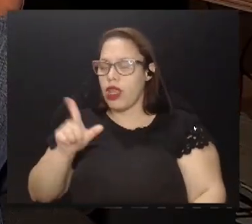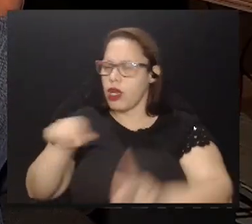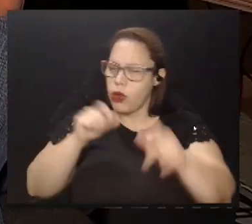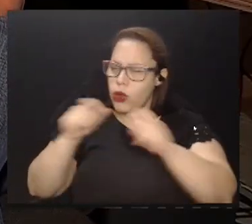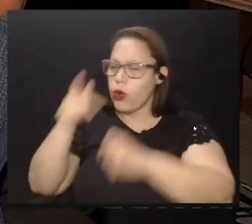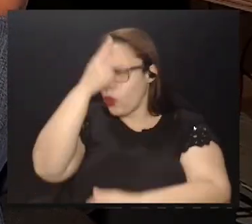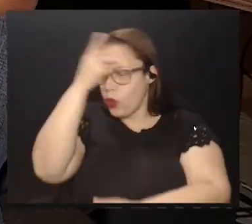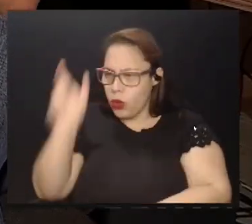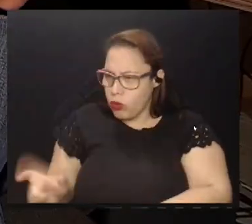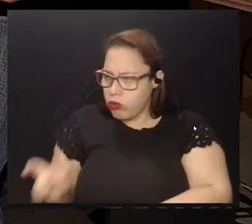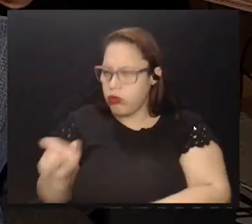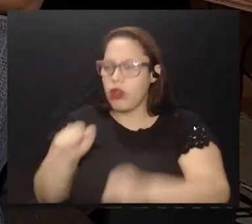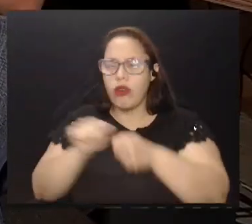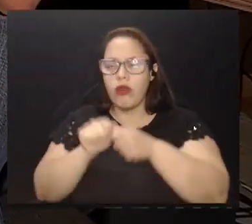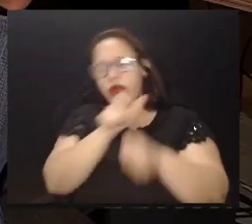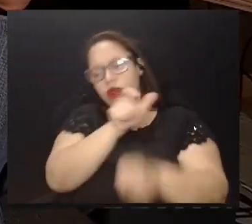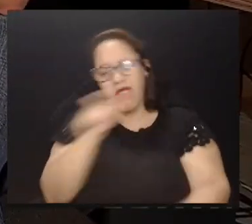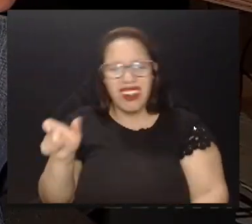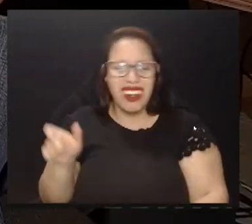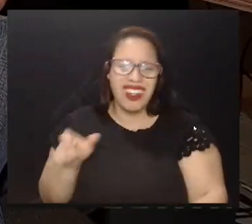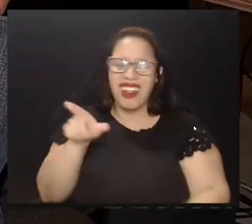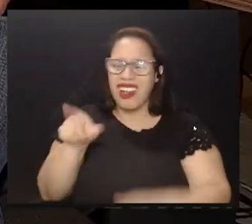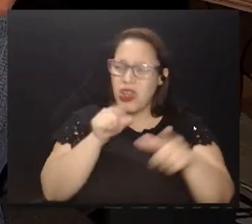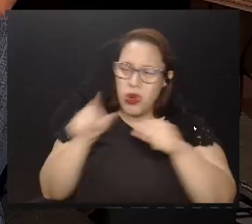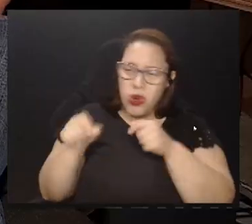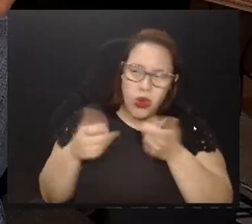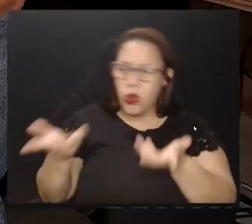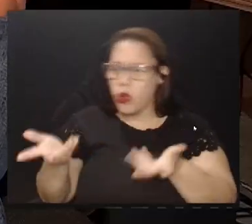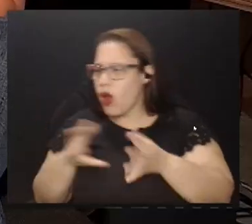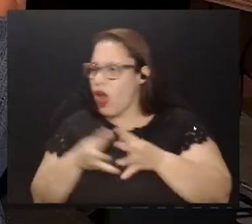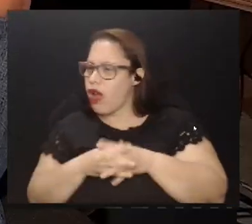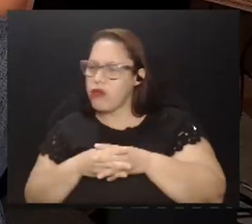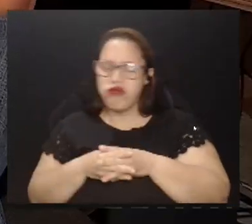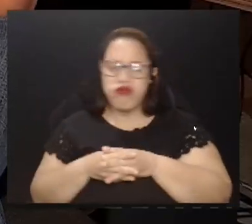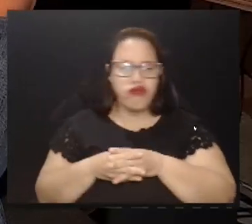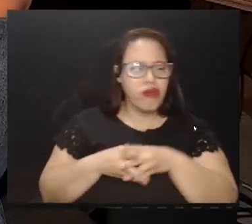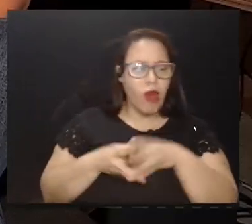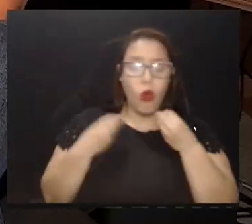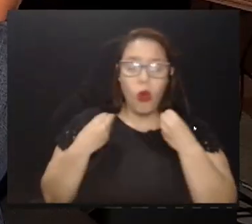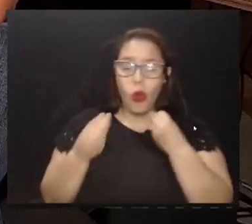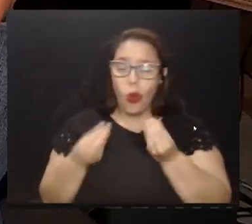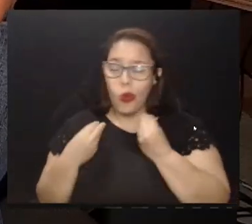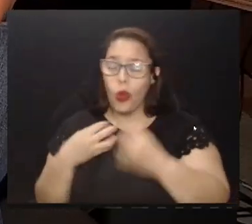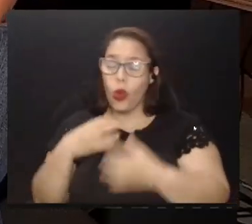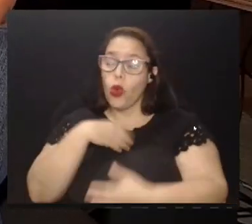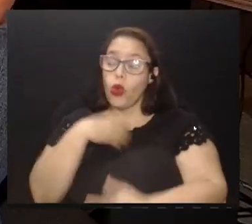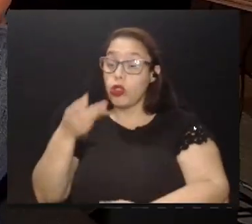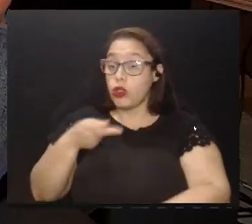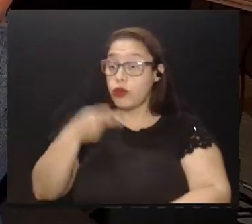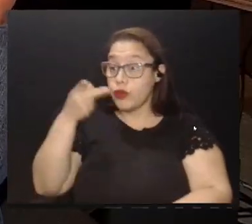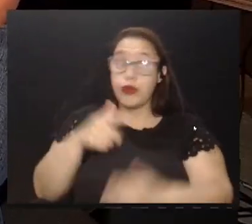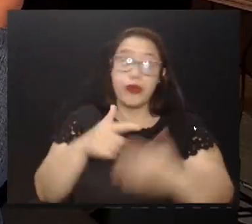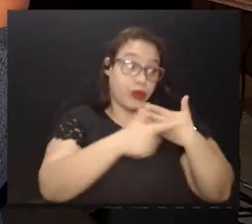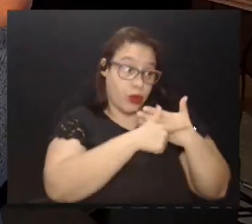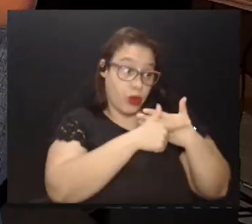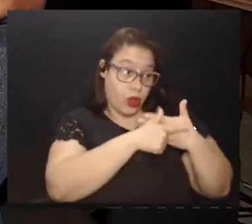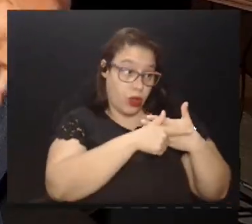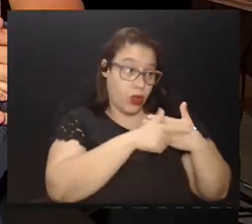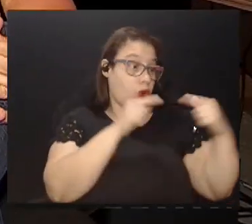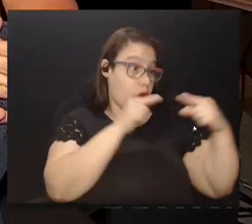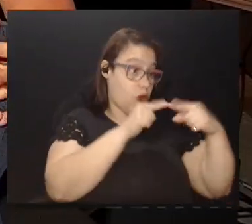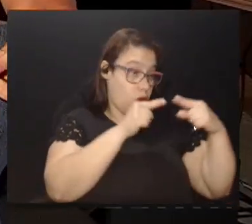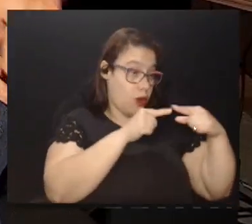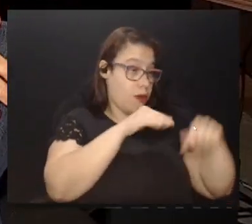cada personagem, quais são como que vai ser o jeito de falar. Qual papel se identifica, né, mais com o ator,